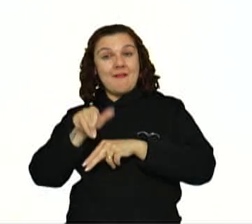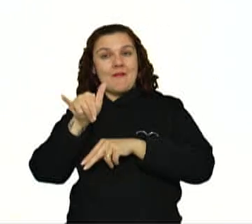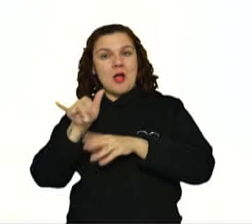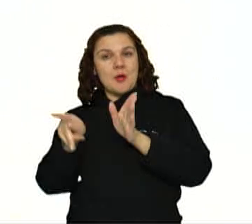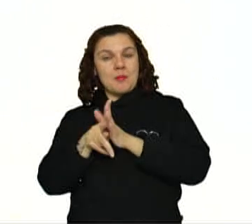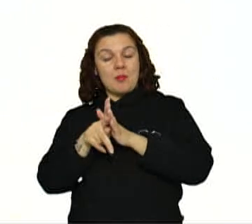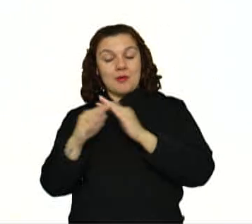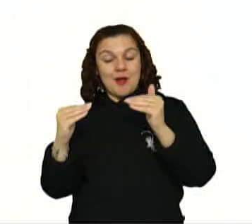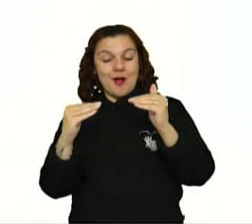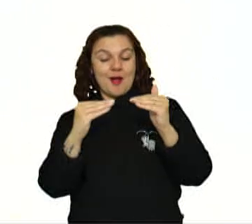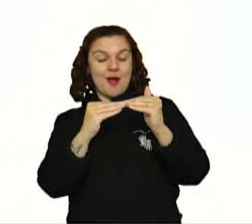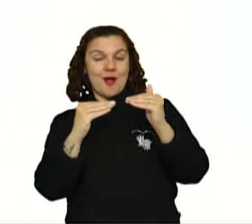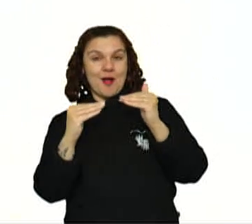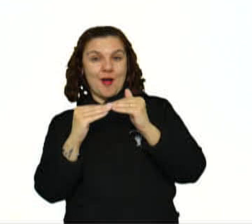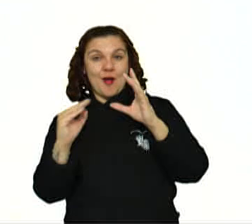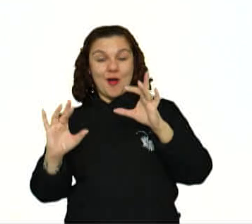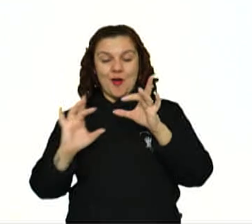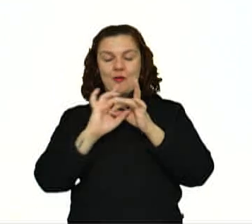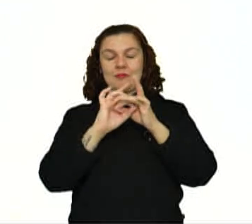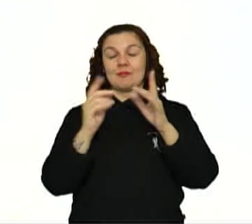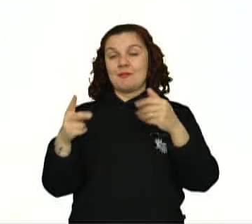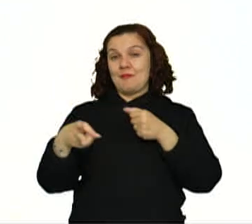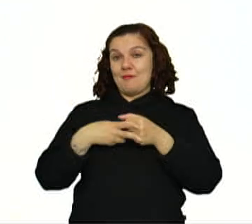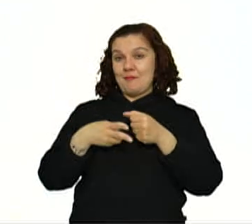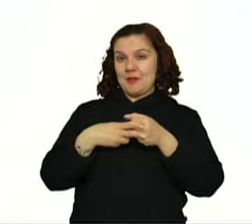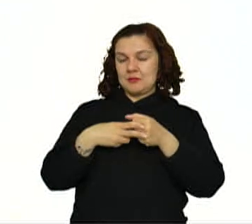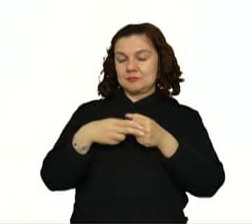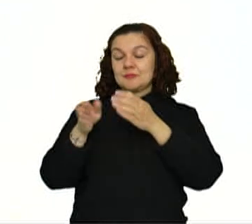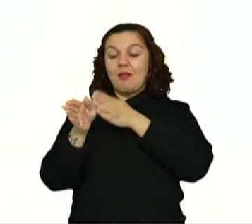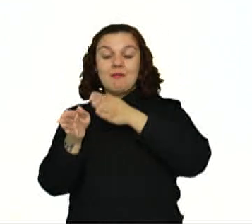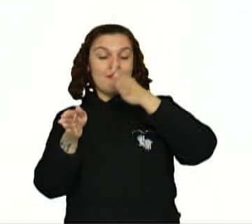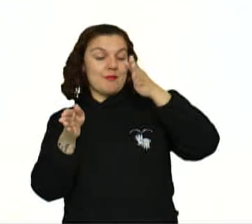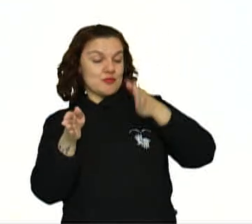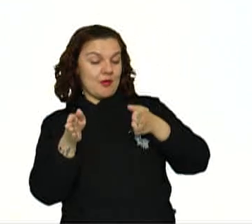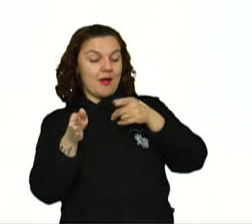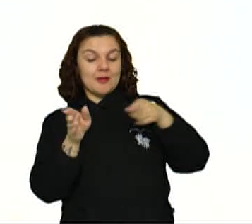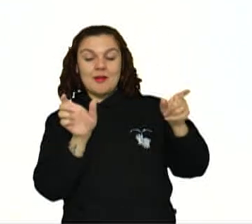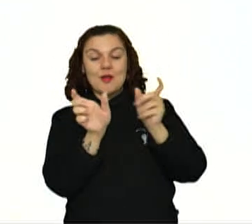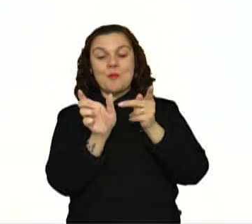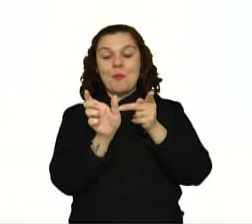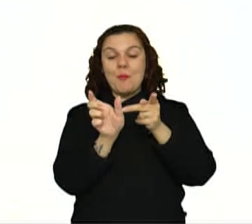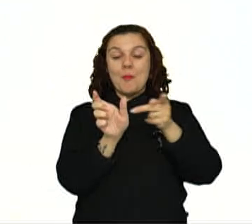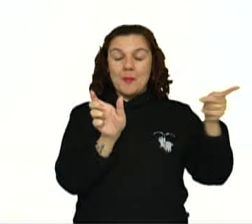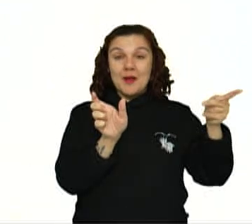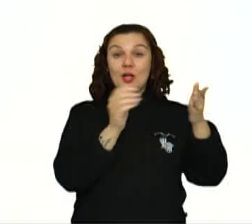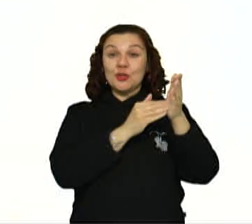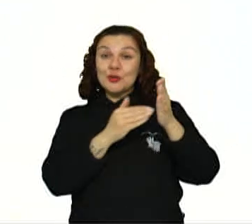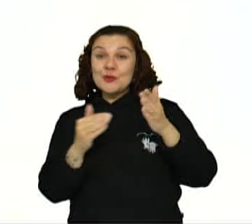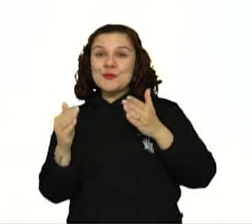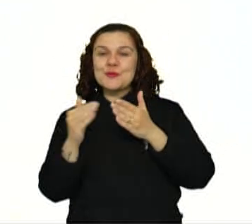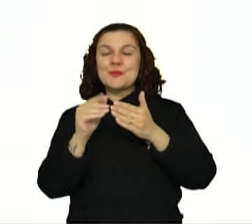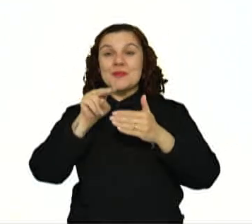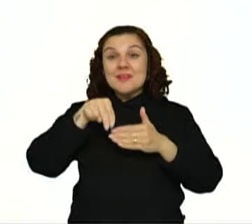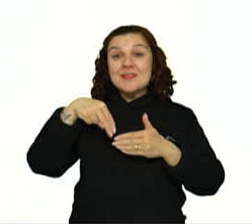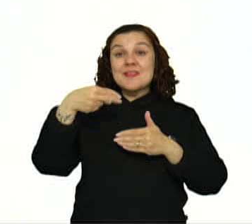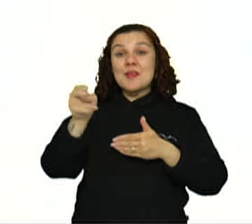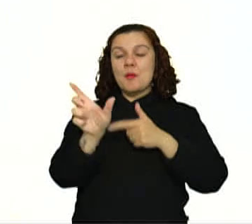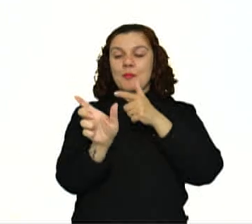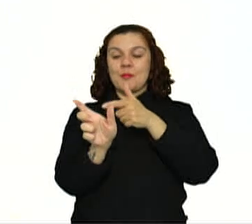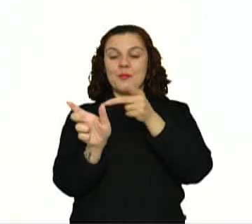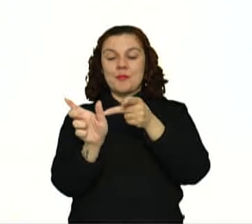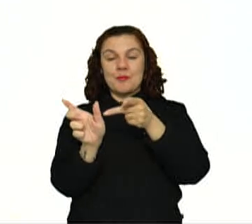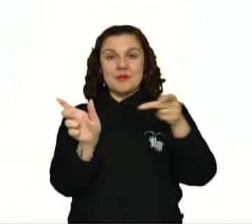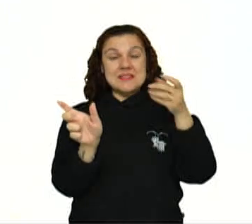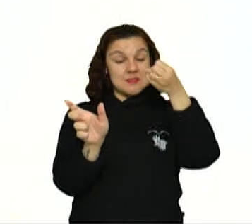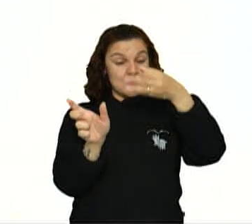a concordância com o verbo. Por sua vez, o predicado é tudo aquilo que se diz